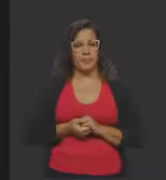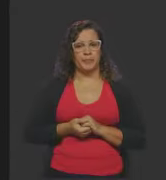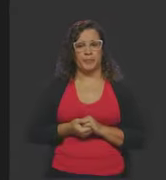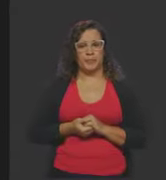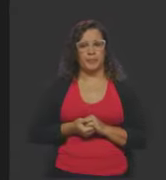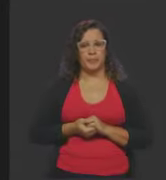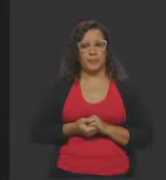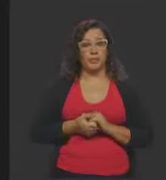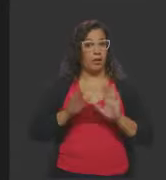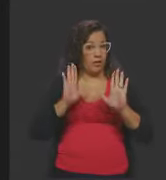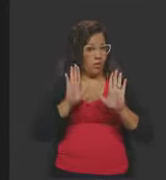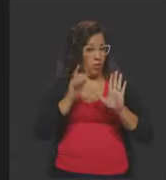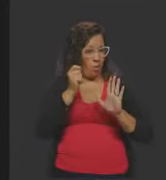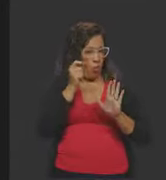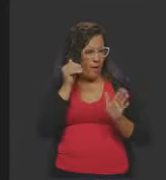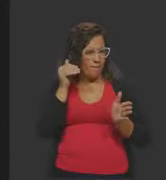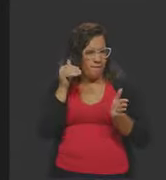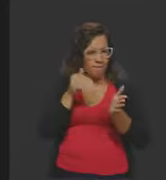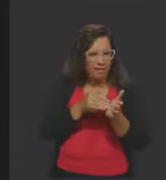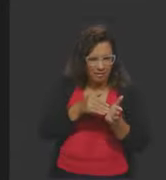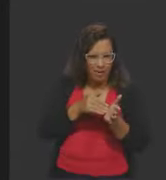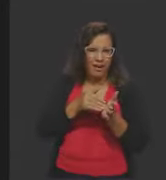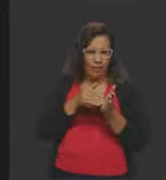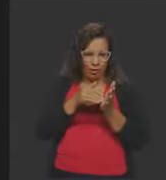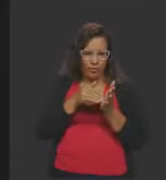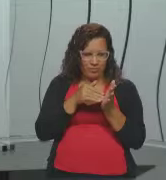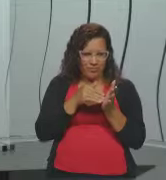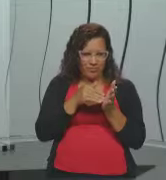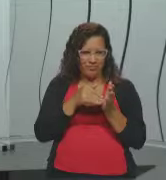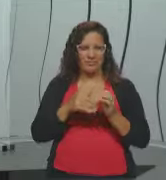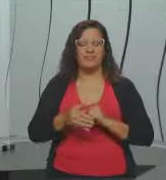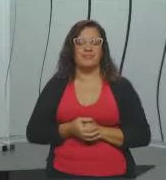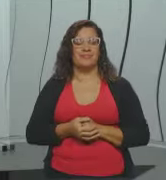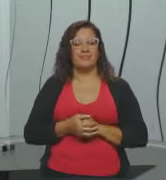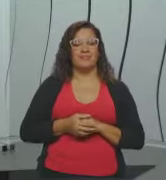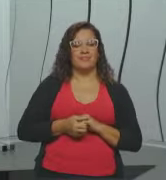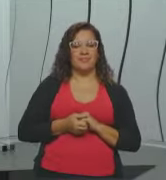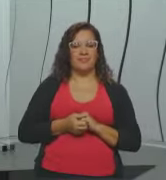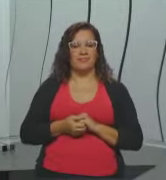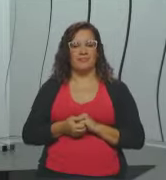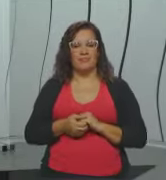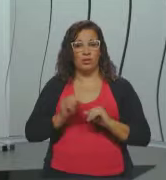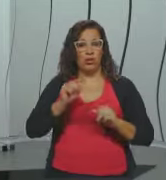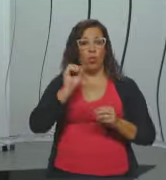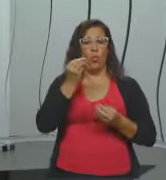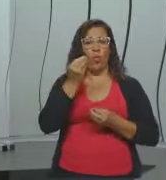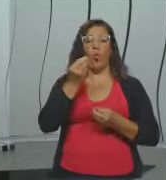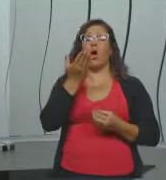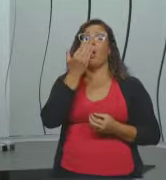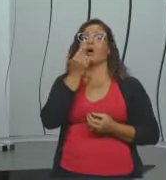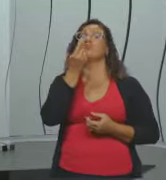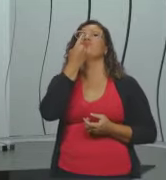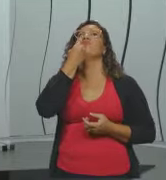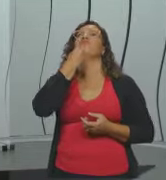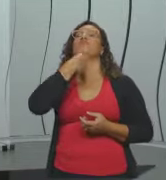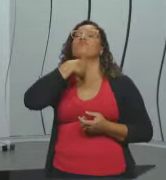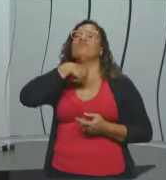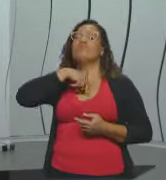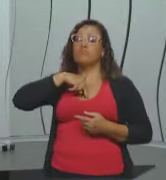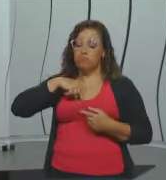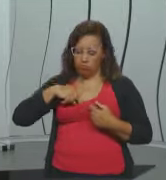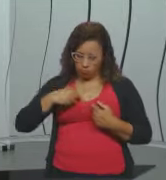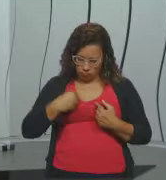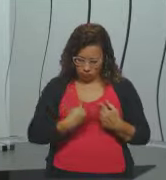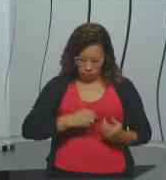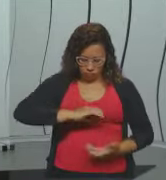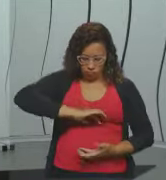Bom, e já estamos chegando aqui no final do sistema digestório, do percurso que o alimento percorre